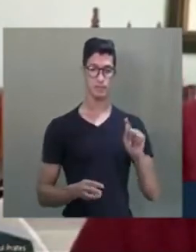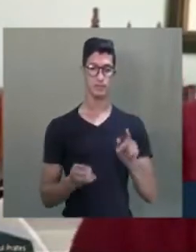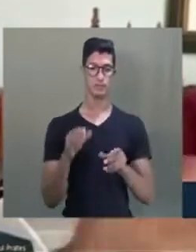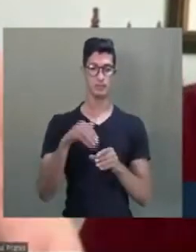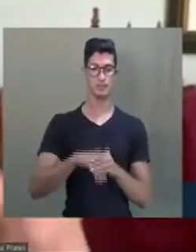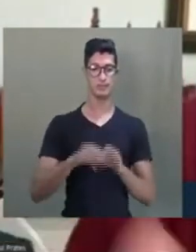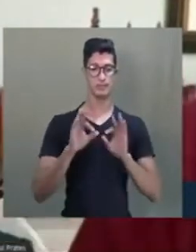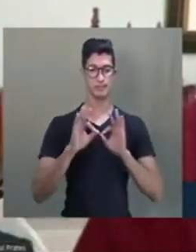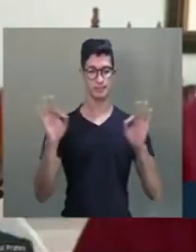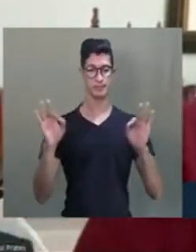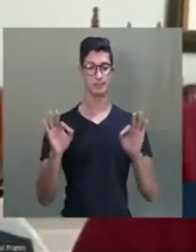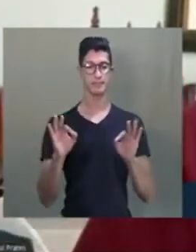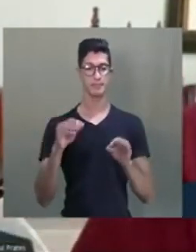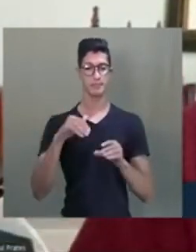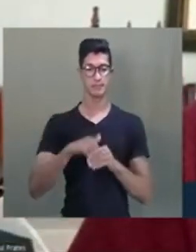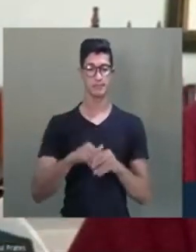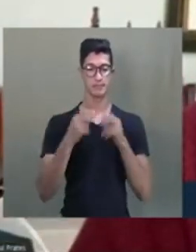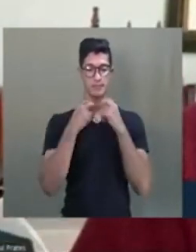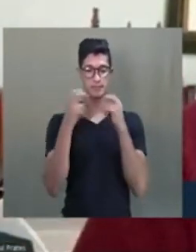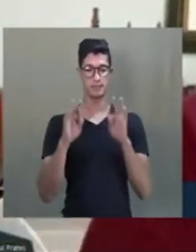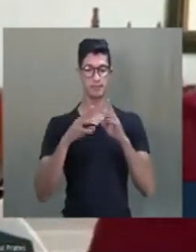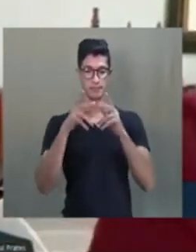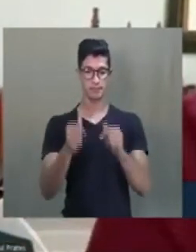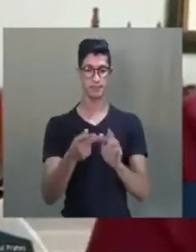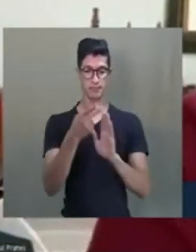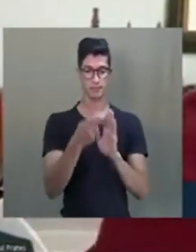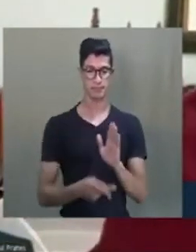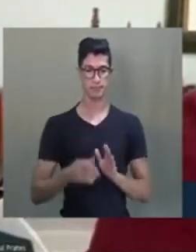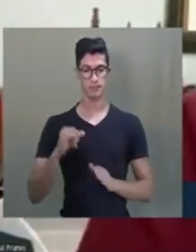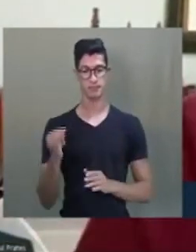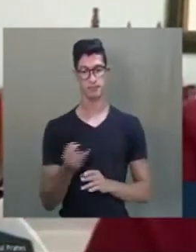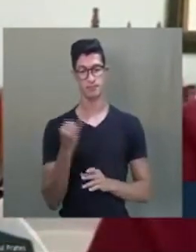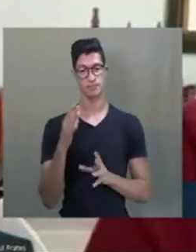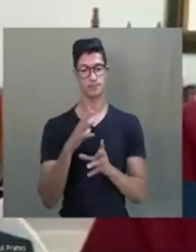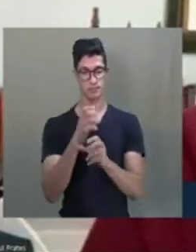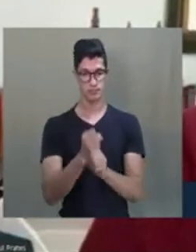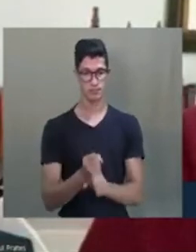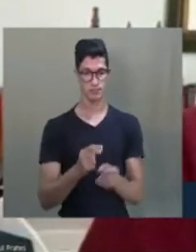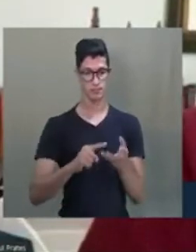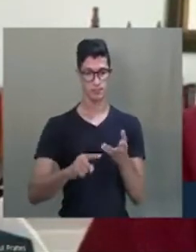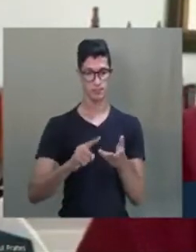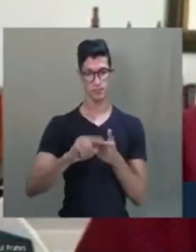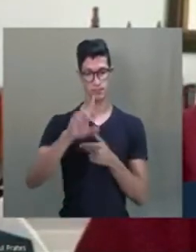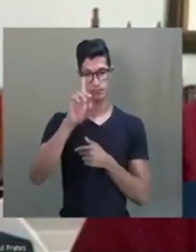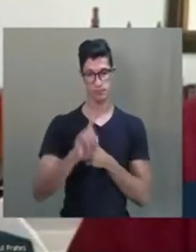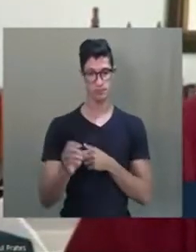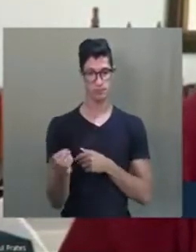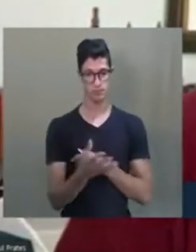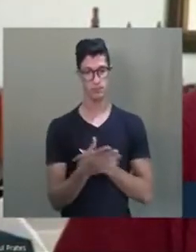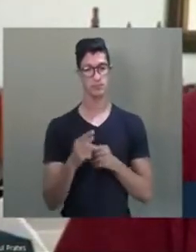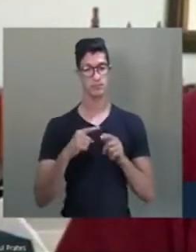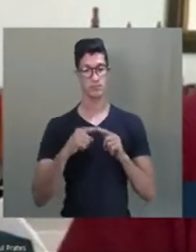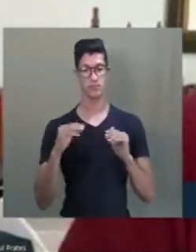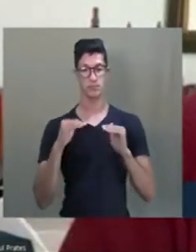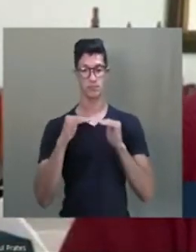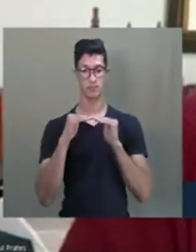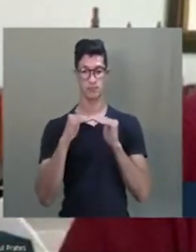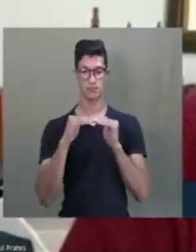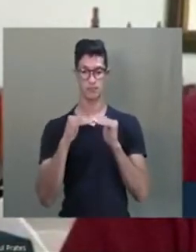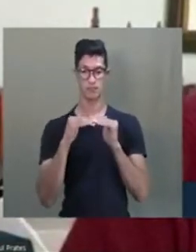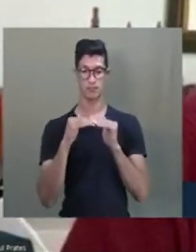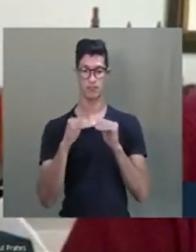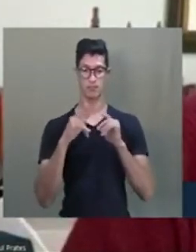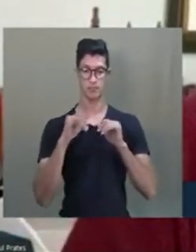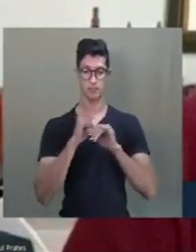a confirmar e aí faço voz com todos, um projeto importante, consolida uma série de direitos novos, embora a paridade, vamos ter